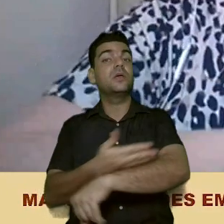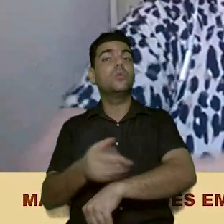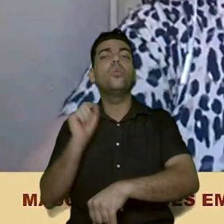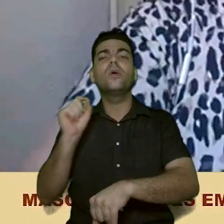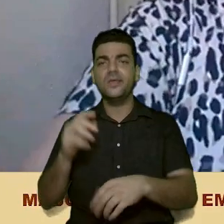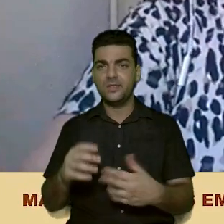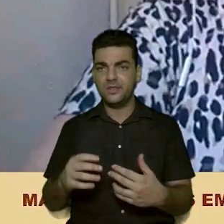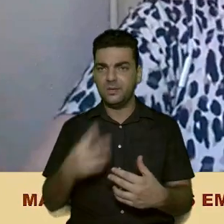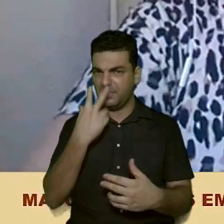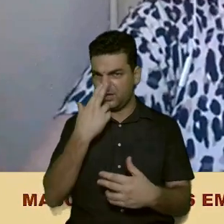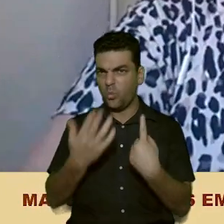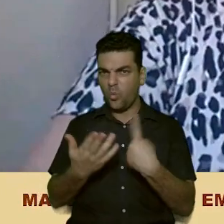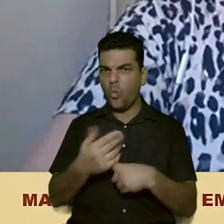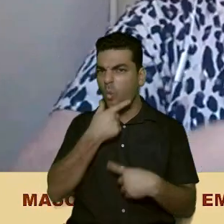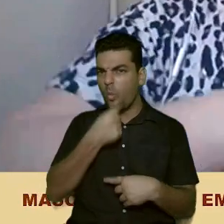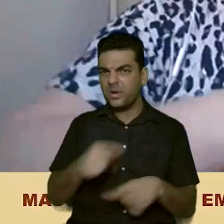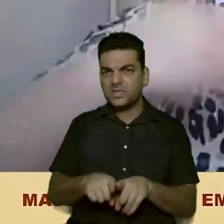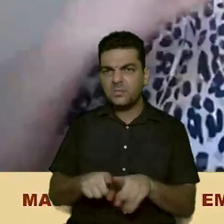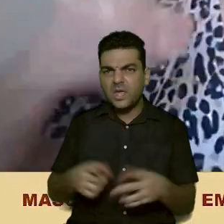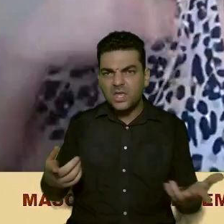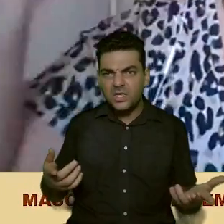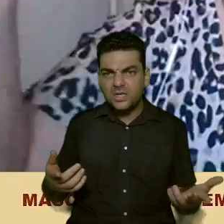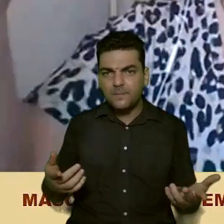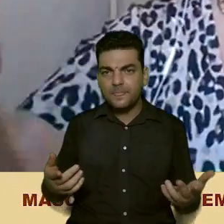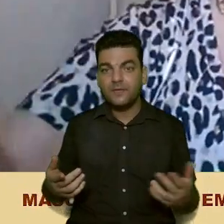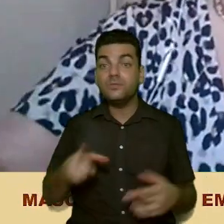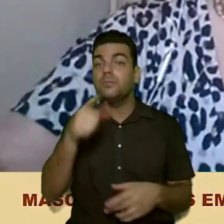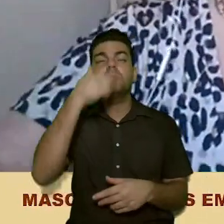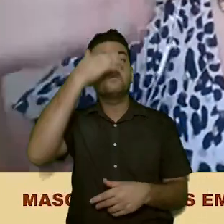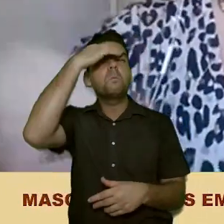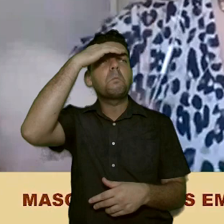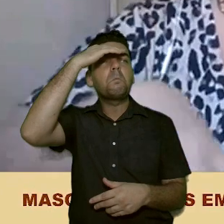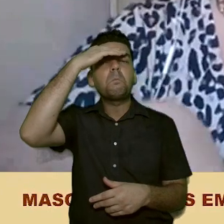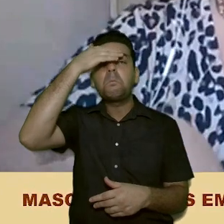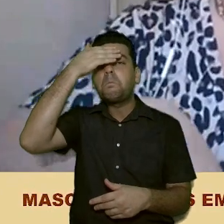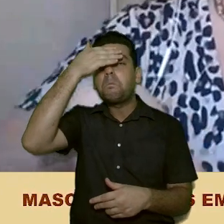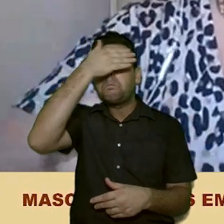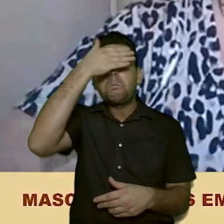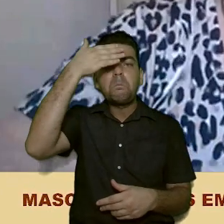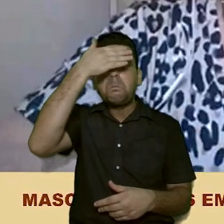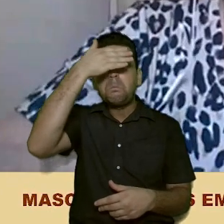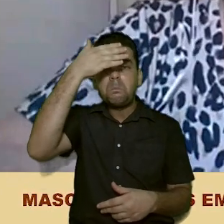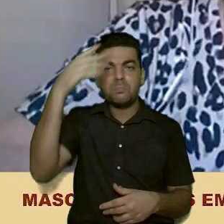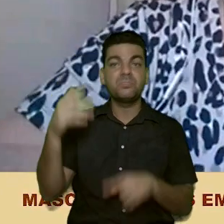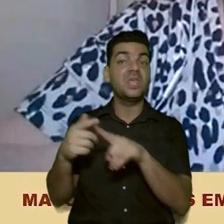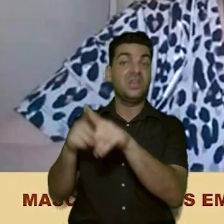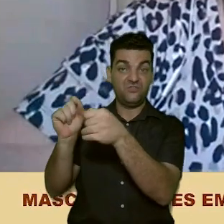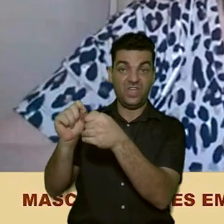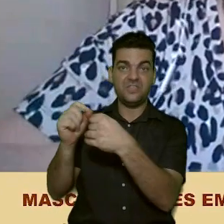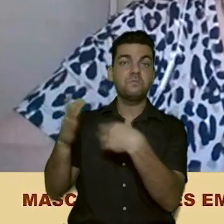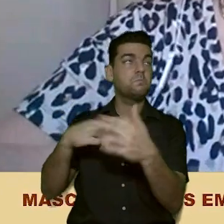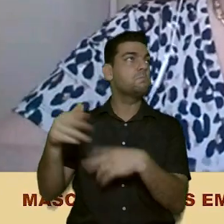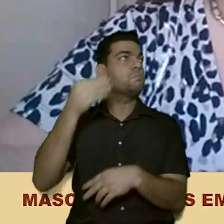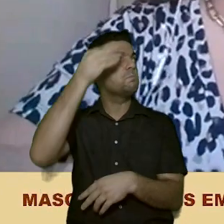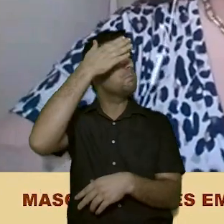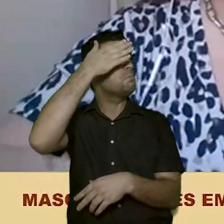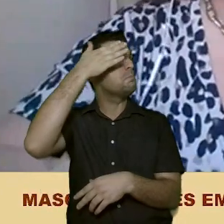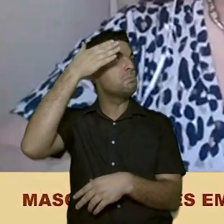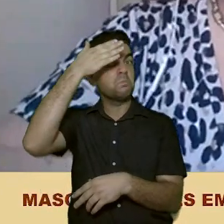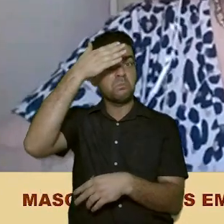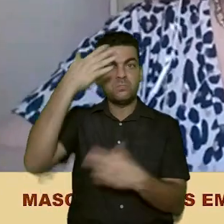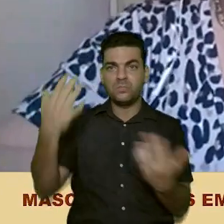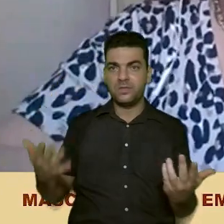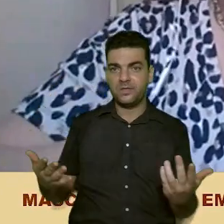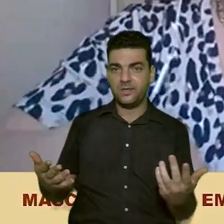narcísico da masculinidade. Né? Vocês fecham os olhos para as condutas de outros homens. Né? Aquele seu amigo